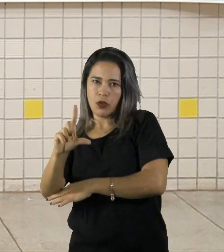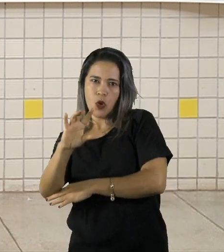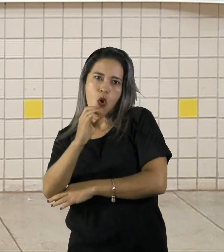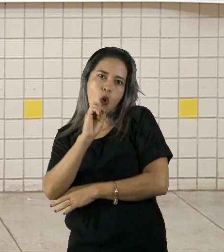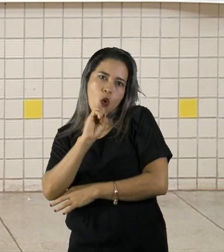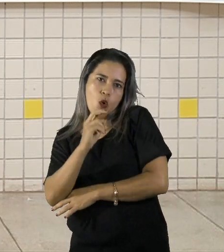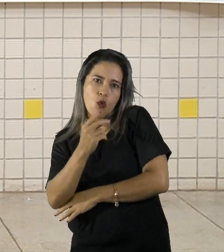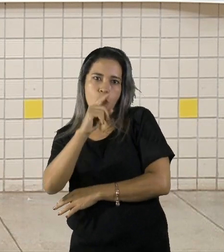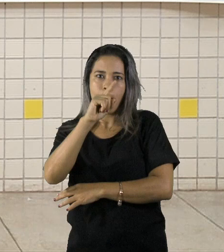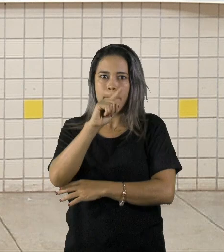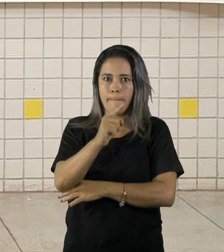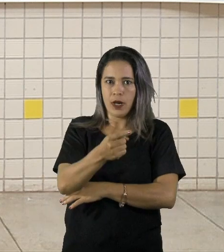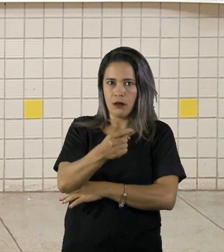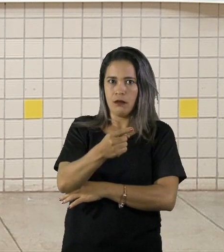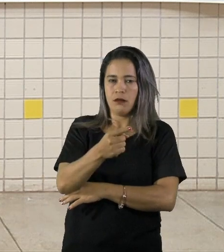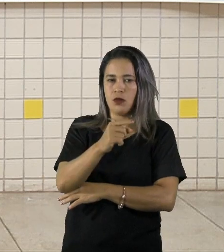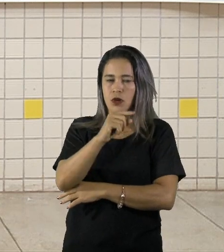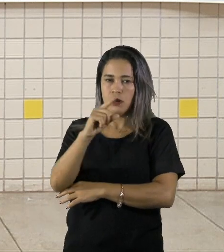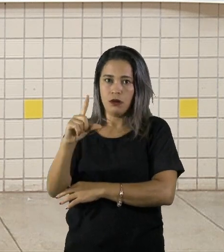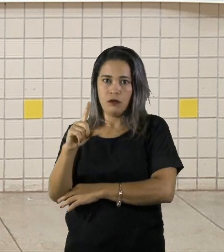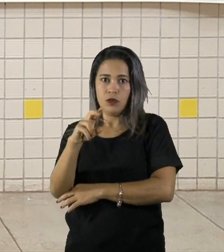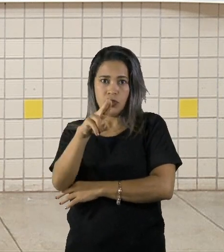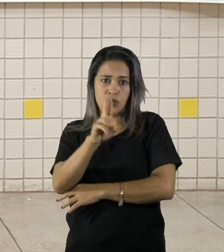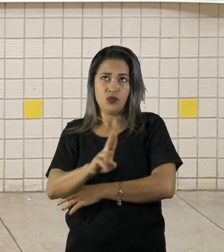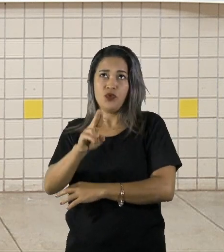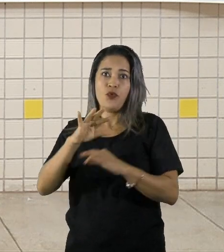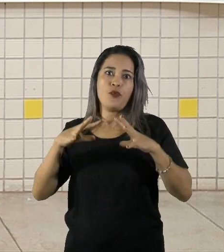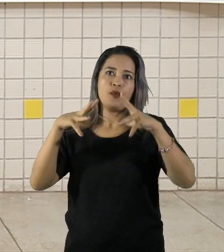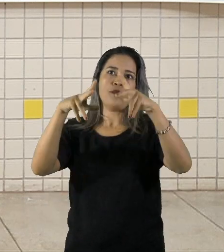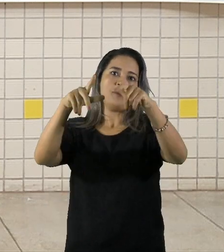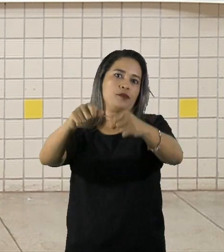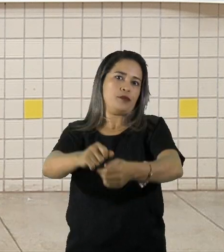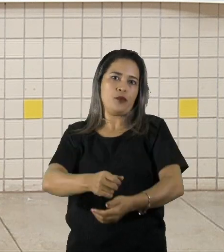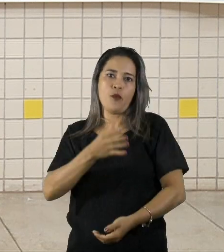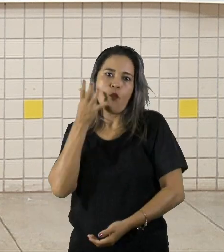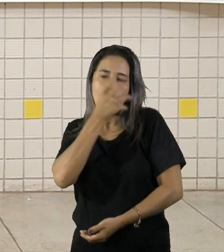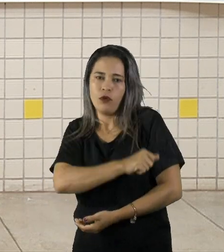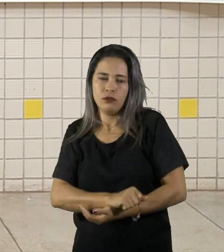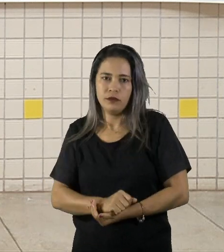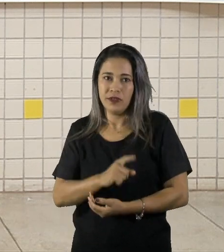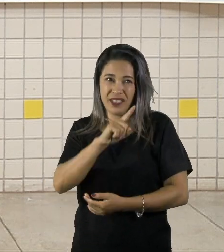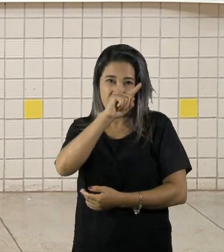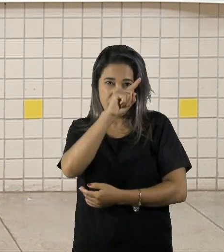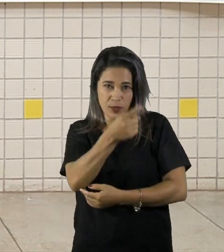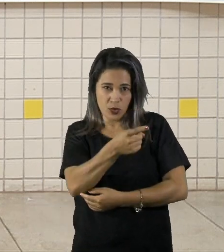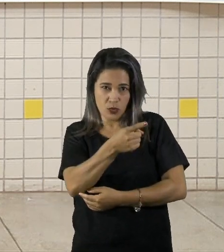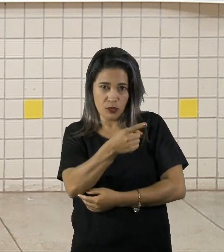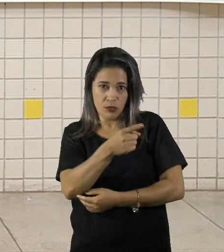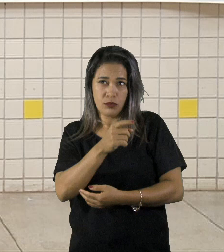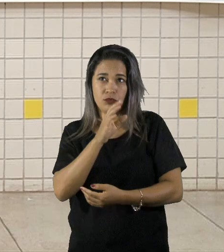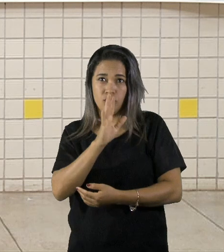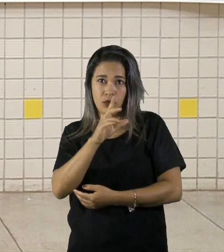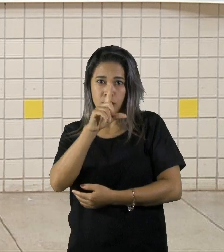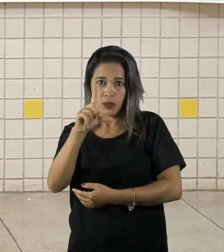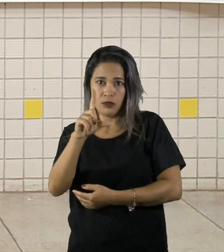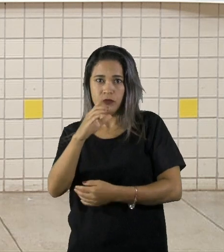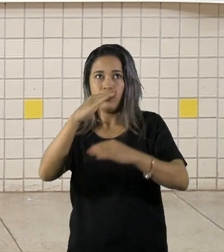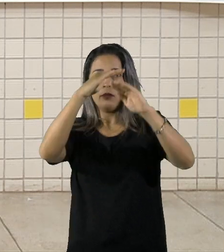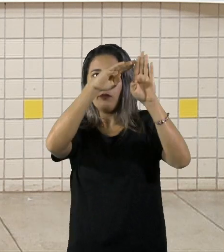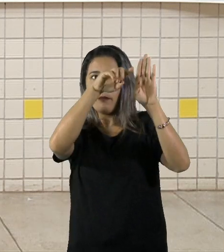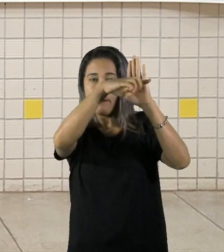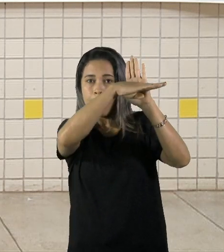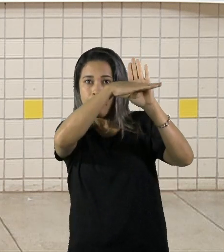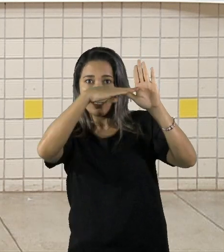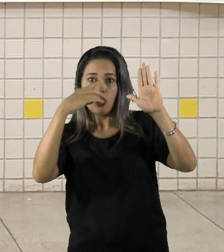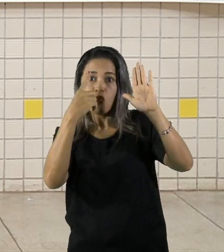ela for de 500 litros, você usou quase toda ela. E se você tem uma de 1.000 litros na sua casa, você usou a metade só em um